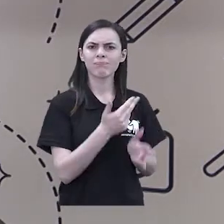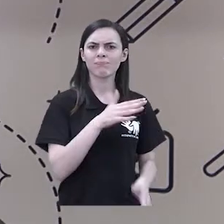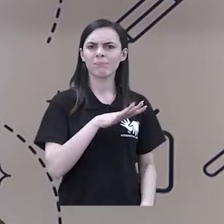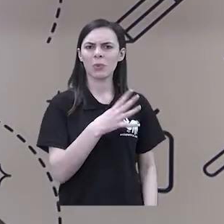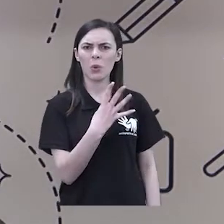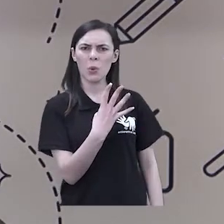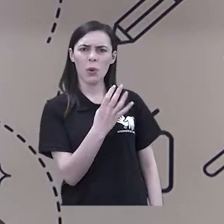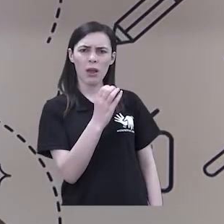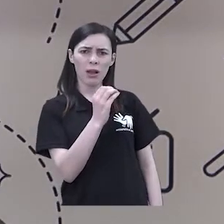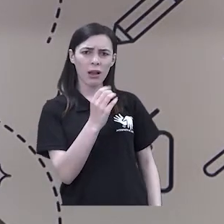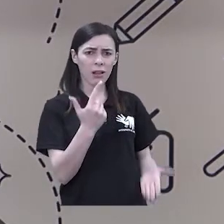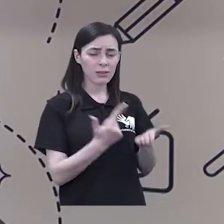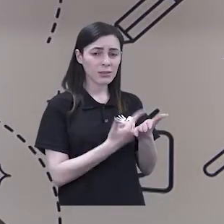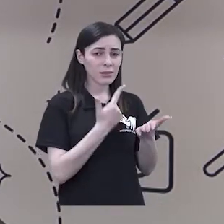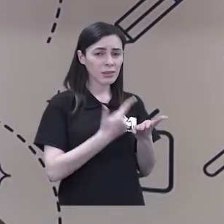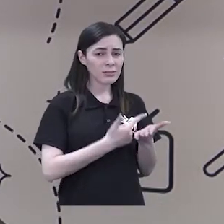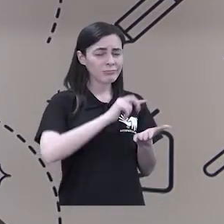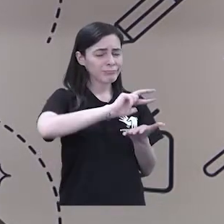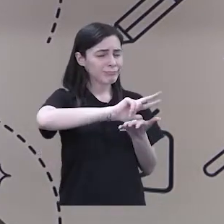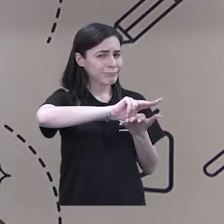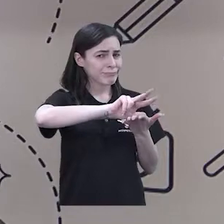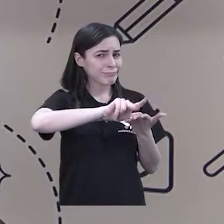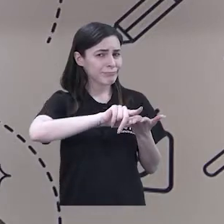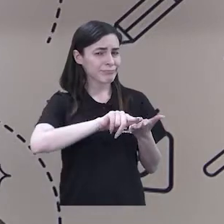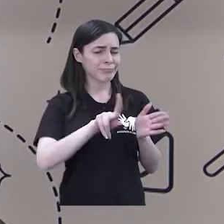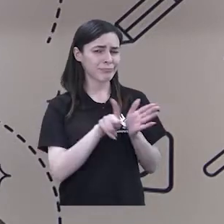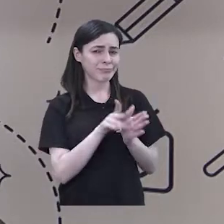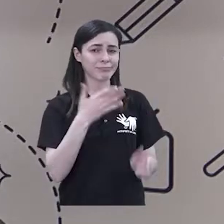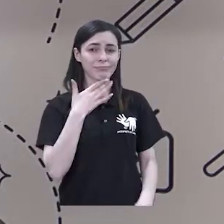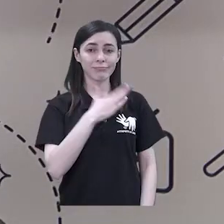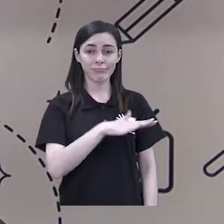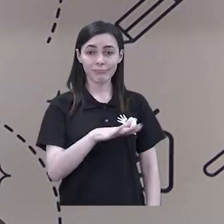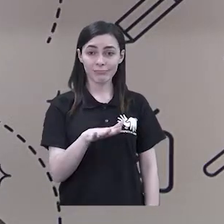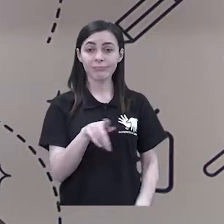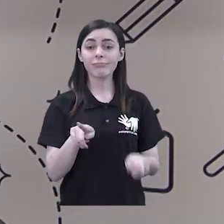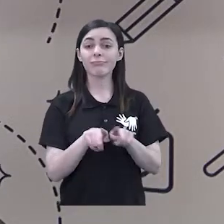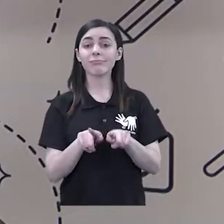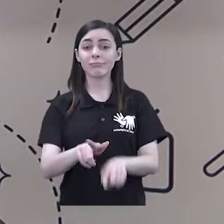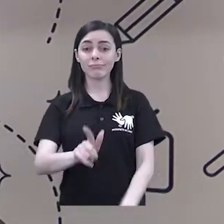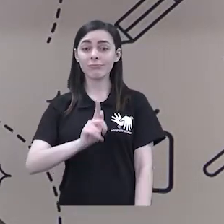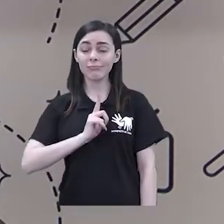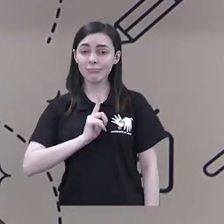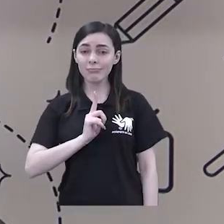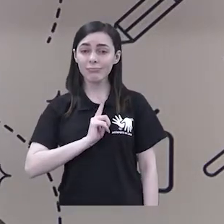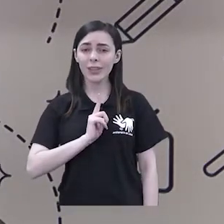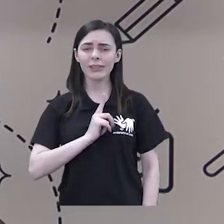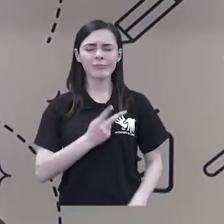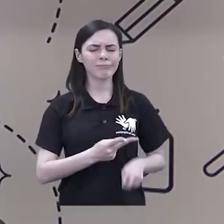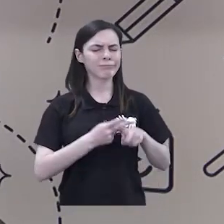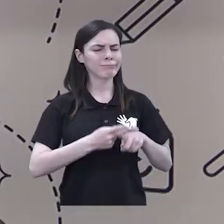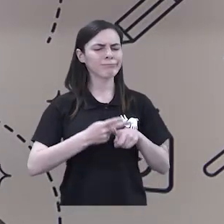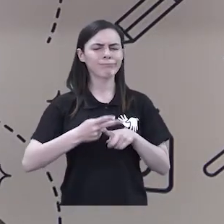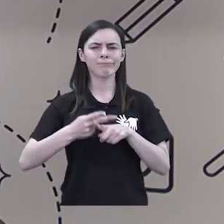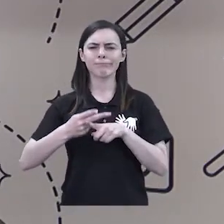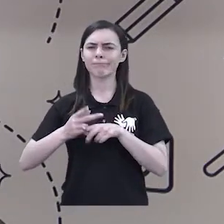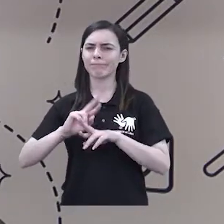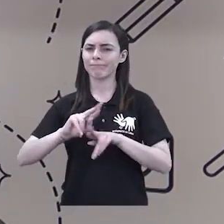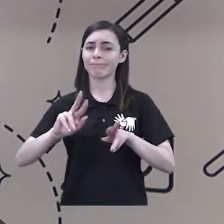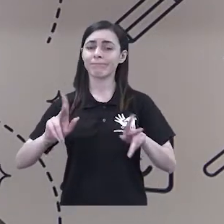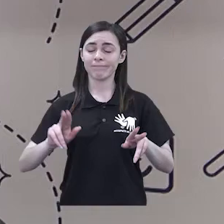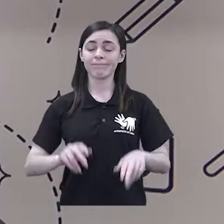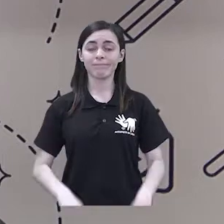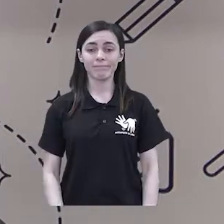de 40 livros infantis e possui várias